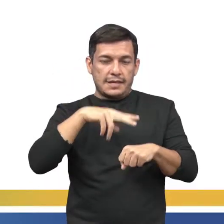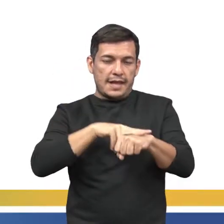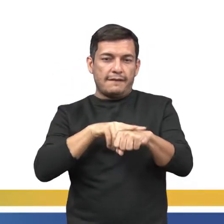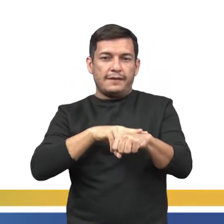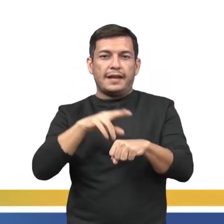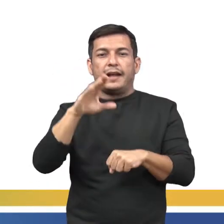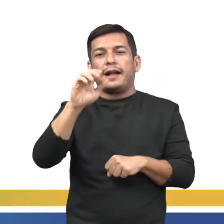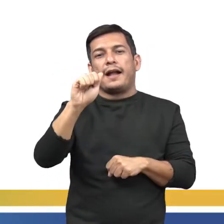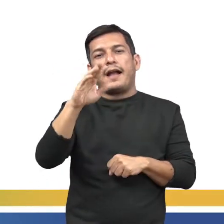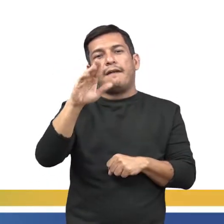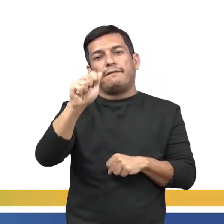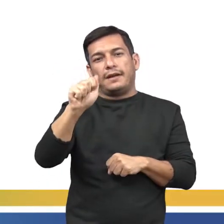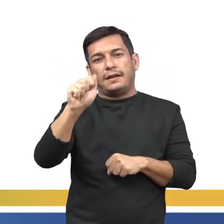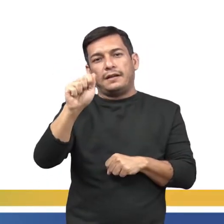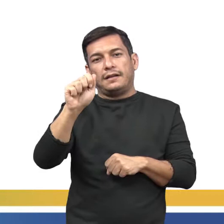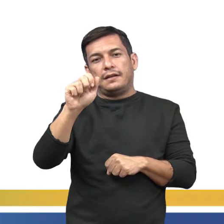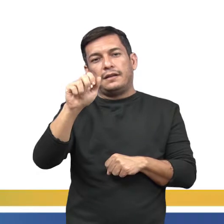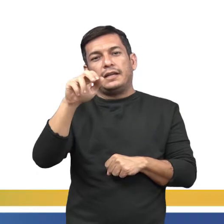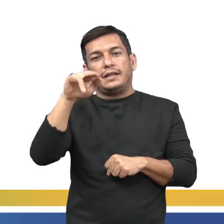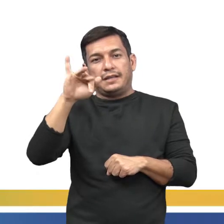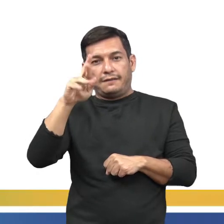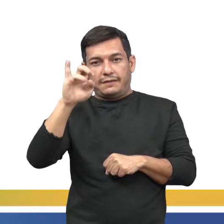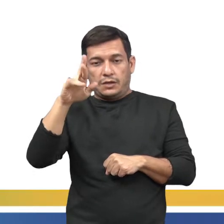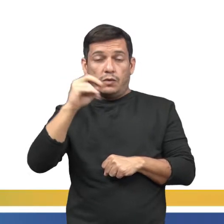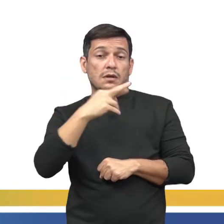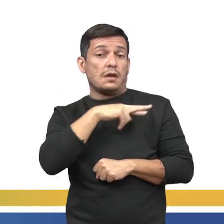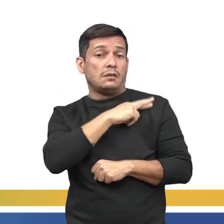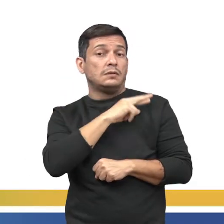cava inferior, que é responsável